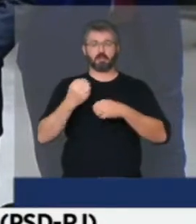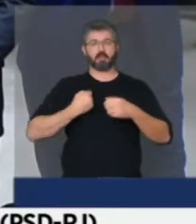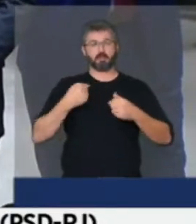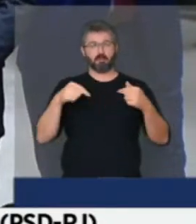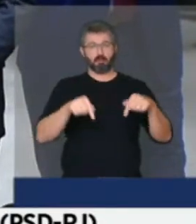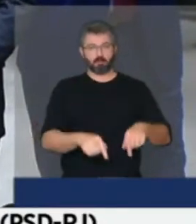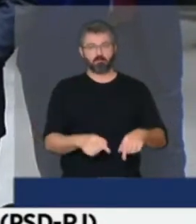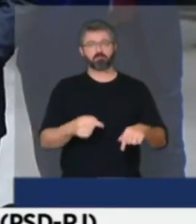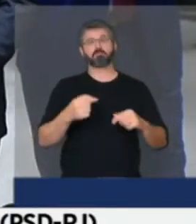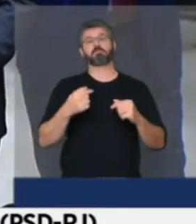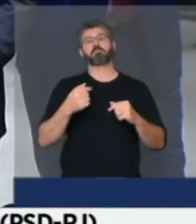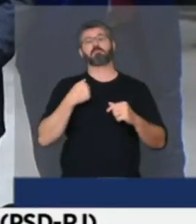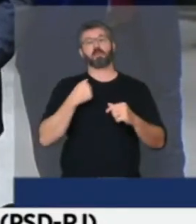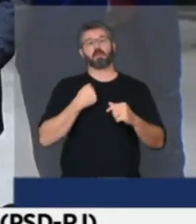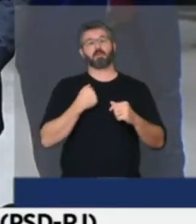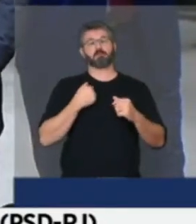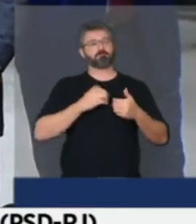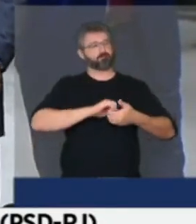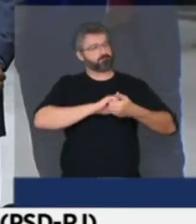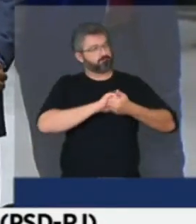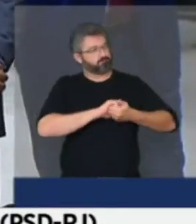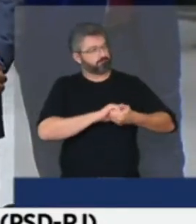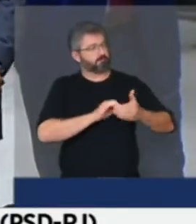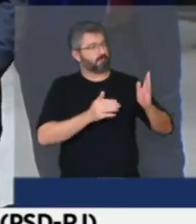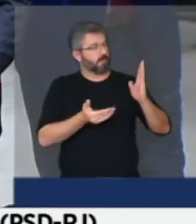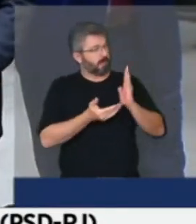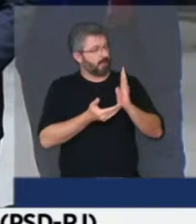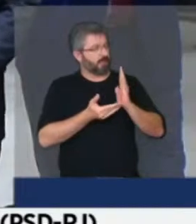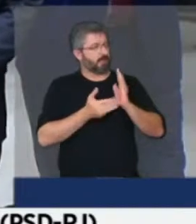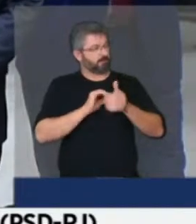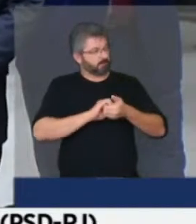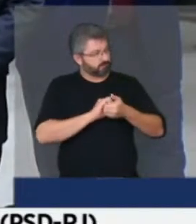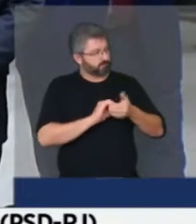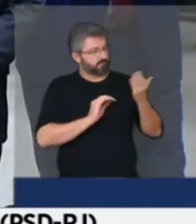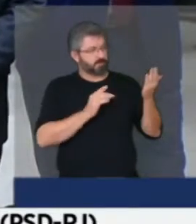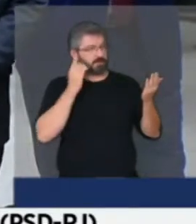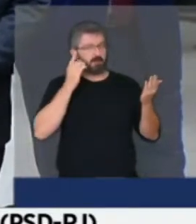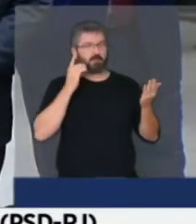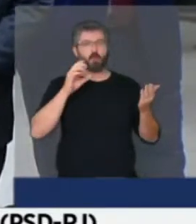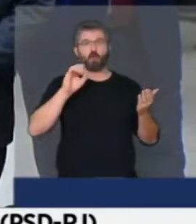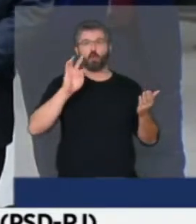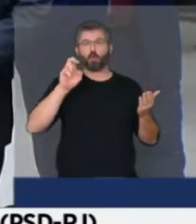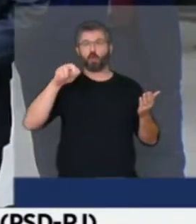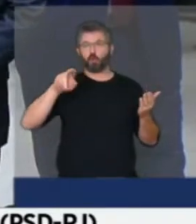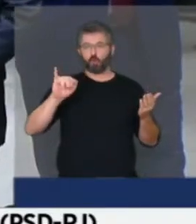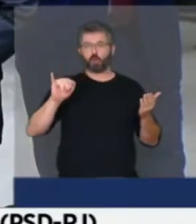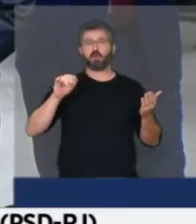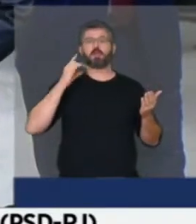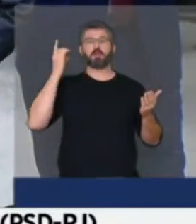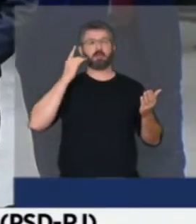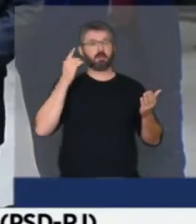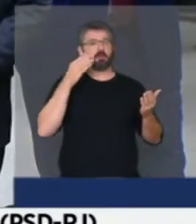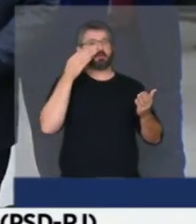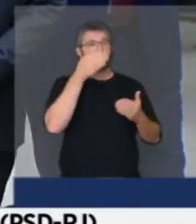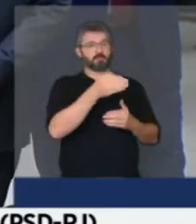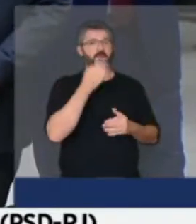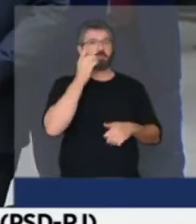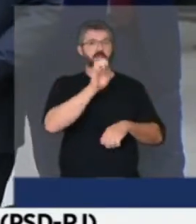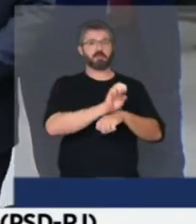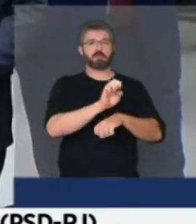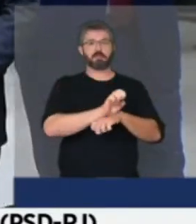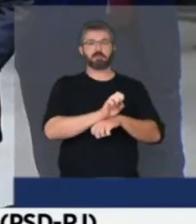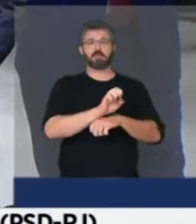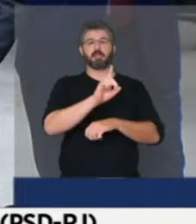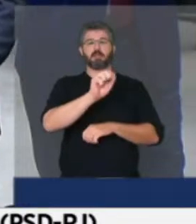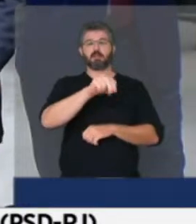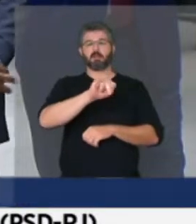e eu gostaria de externar os cumprimentos da Câmara dos Deputados, deputado Otônio de Paulo, e os demais deputados, ao deputado estadual